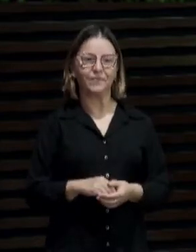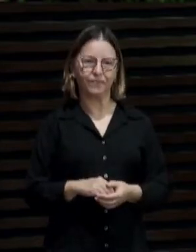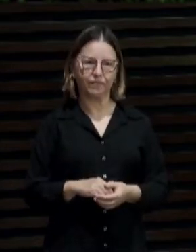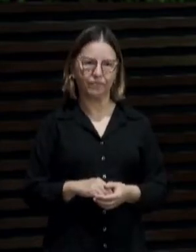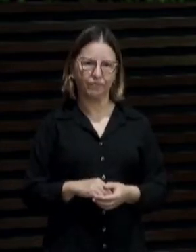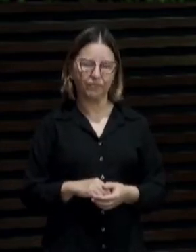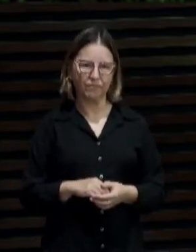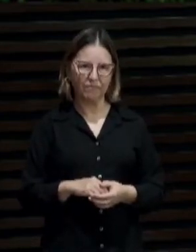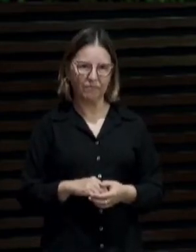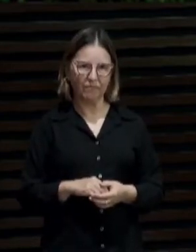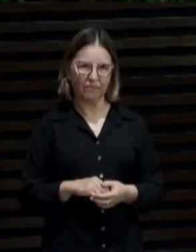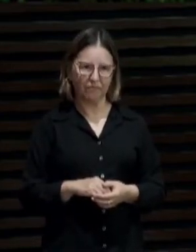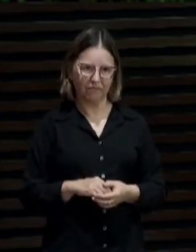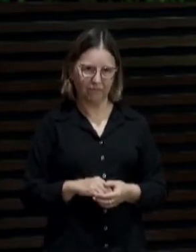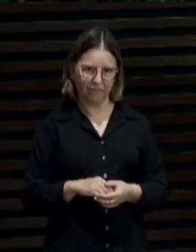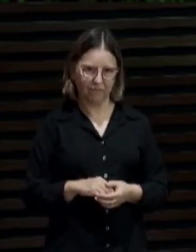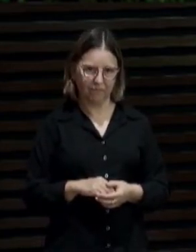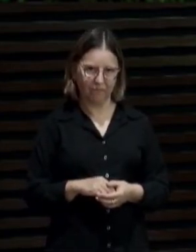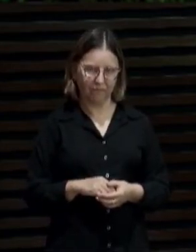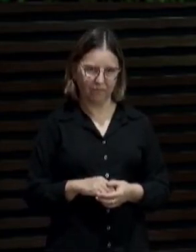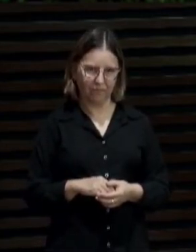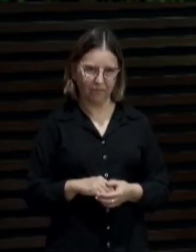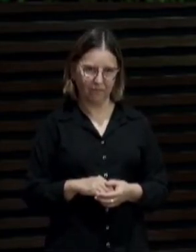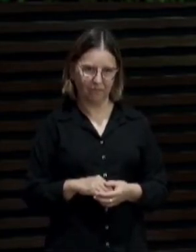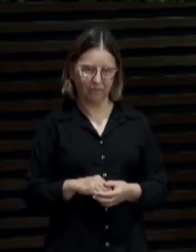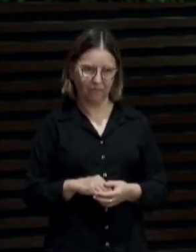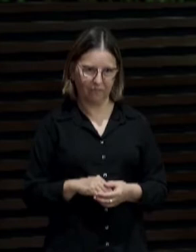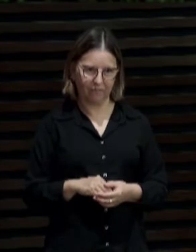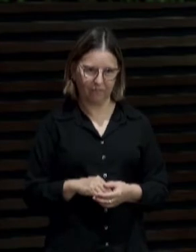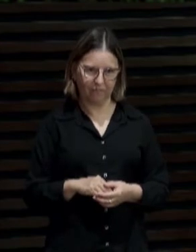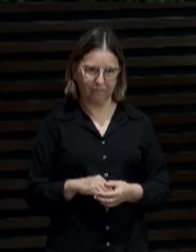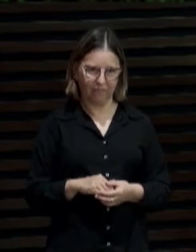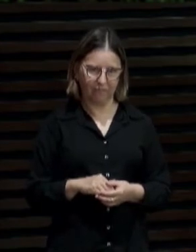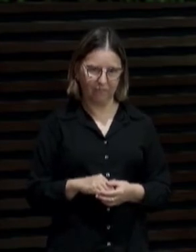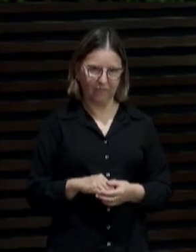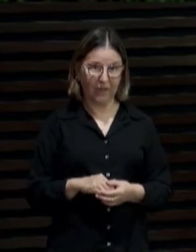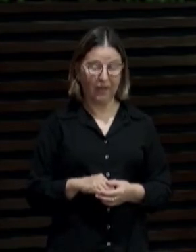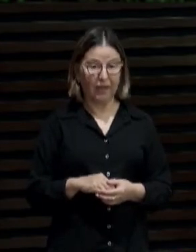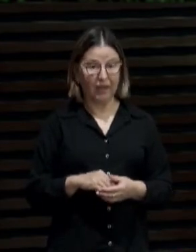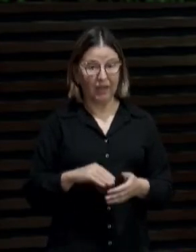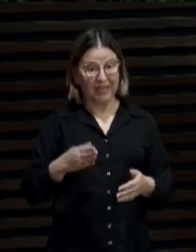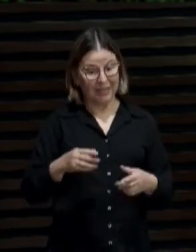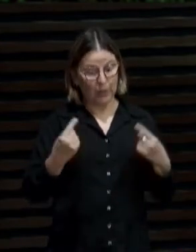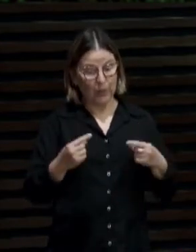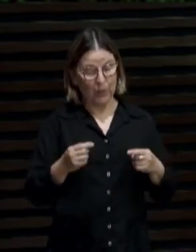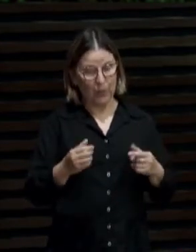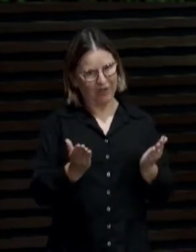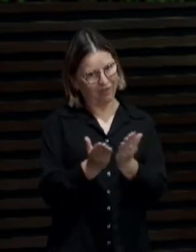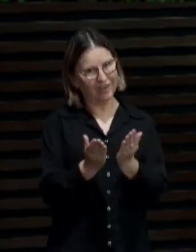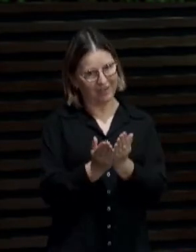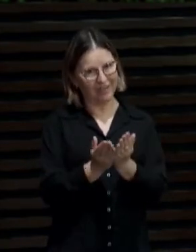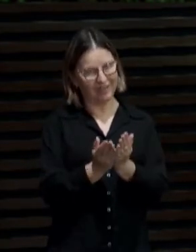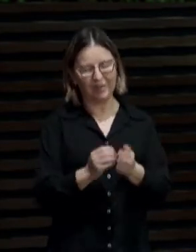contra os gentios e contra essa nova, entre aspas, seita que tinha aparecido, esse tal desses cristãos. E o legal é que a